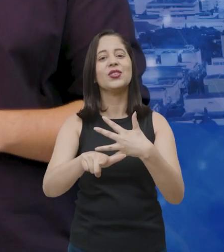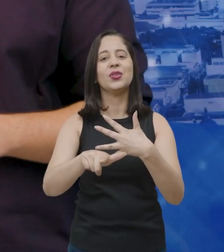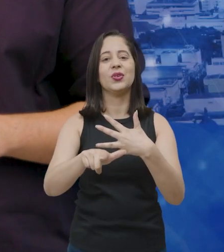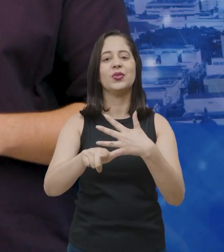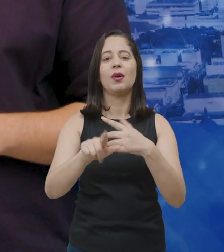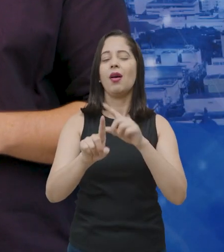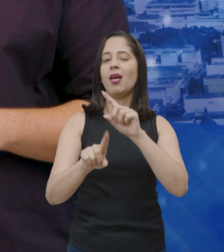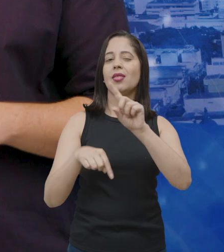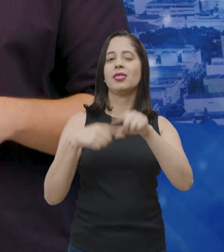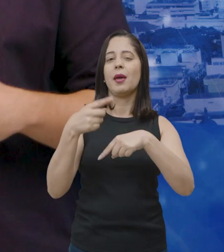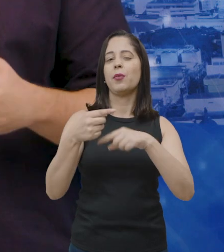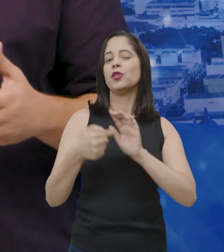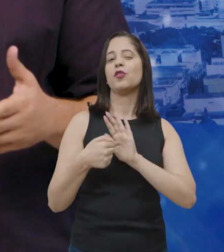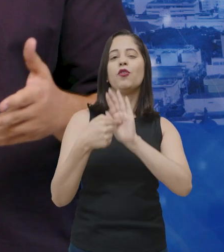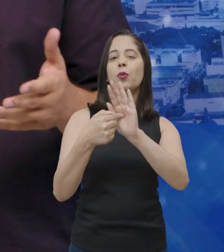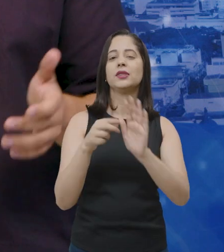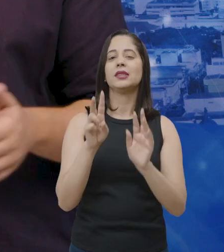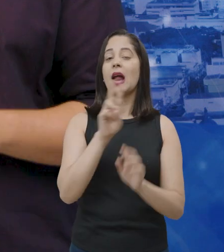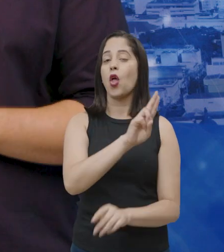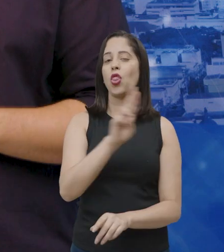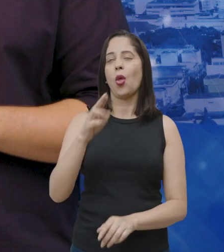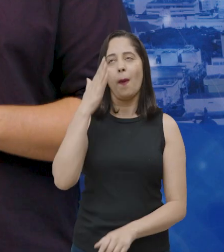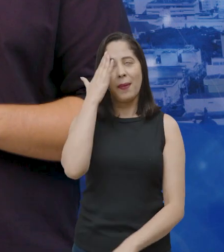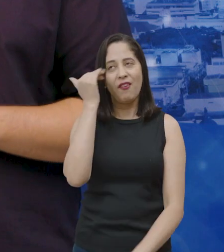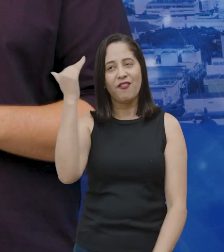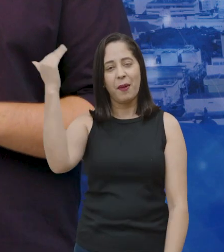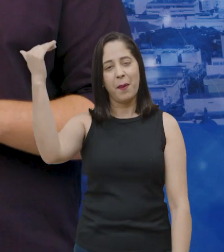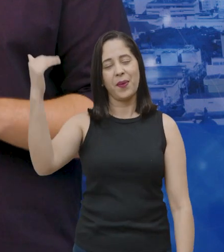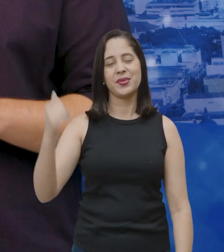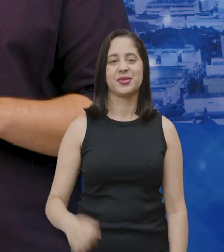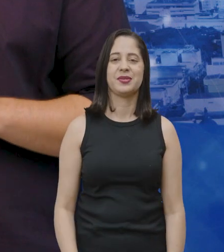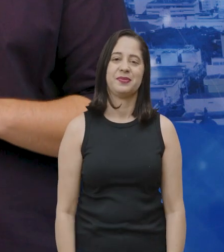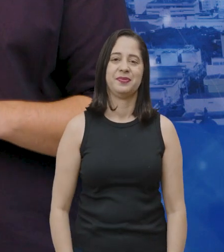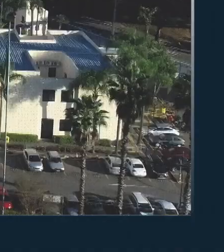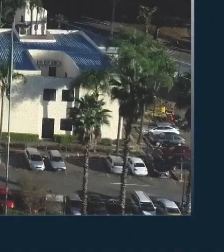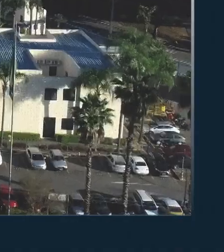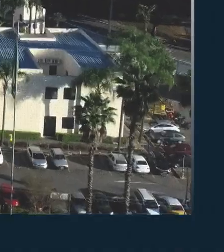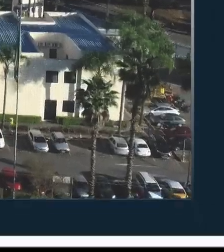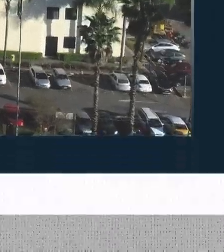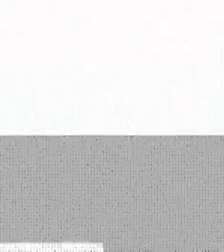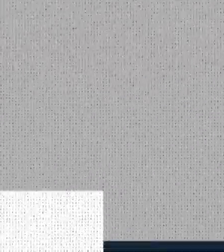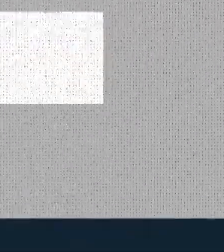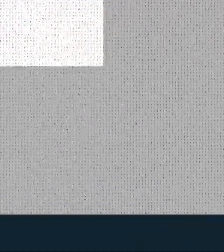aqui no Ação Parlamentar e na volta tem o quadro Nomes da Cidade.